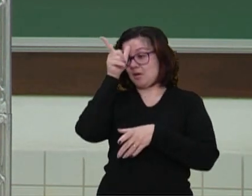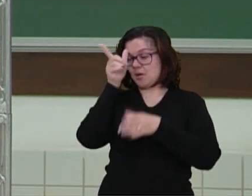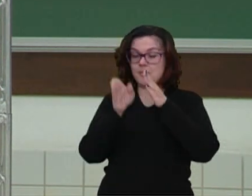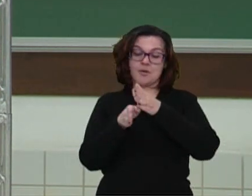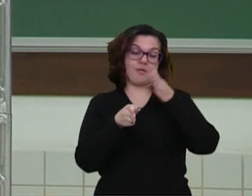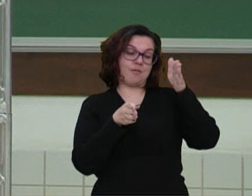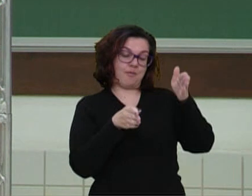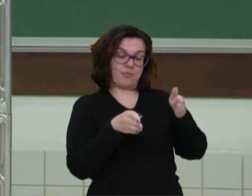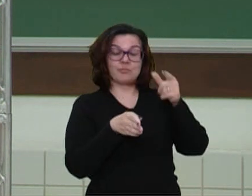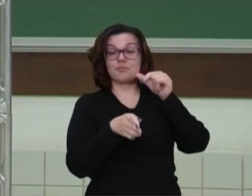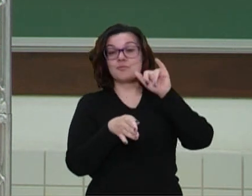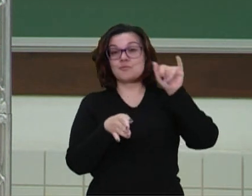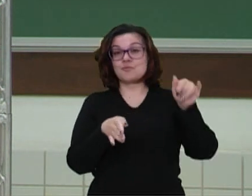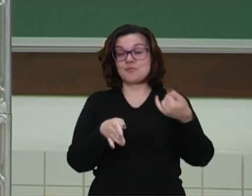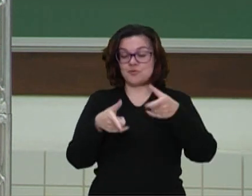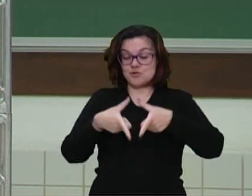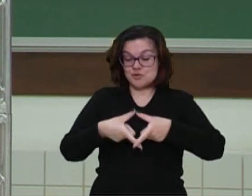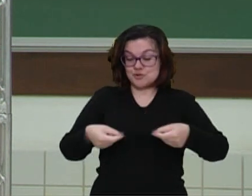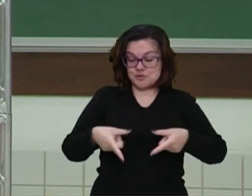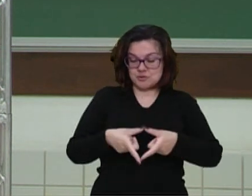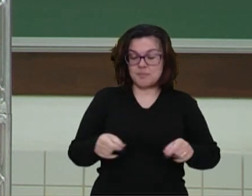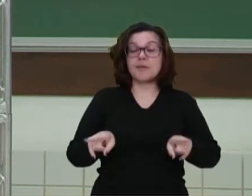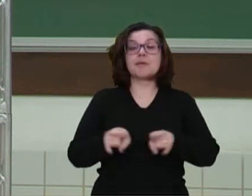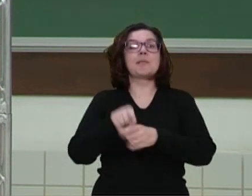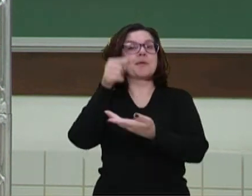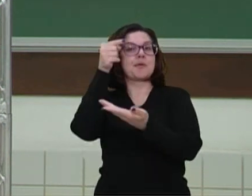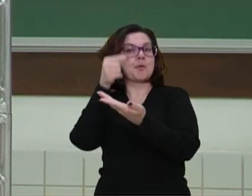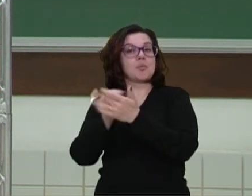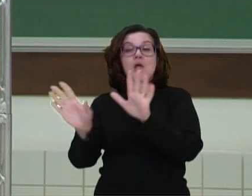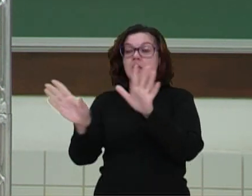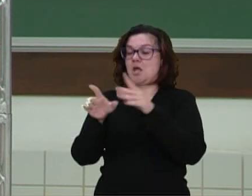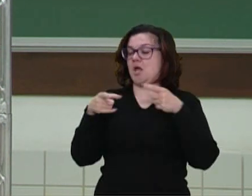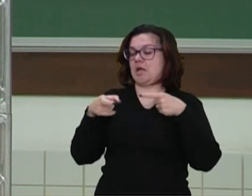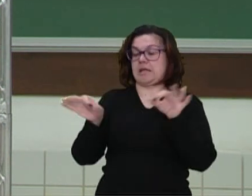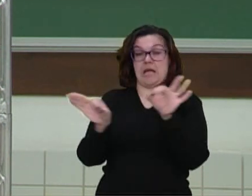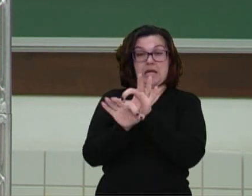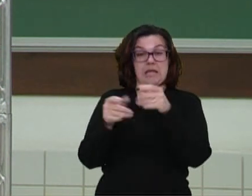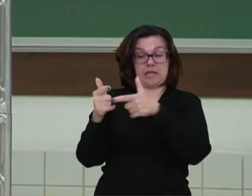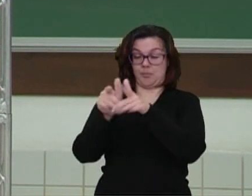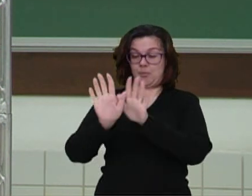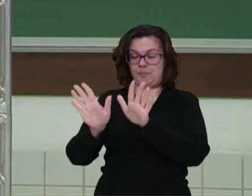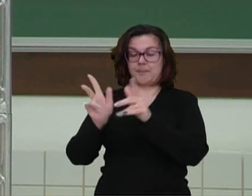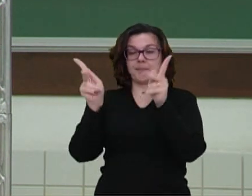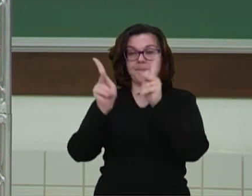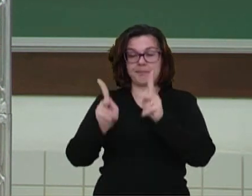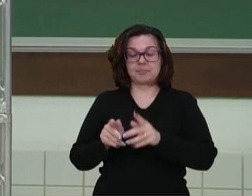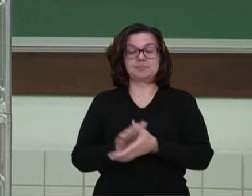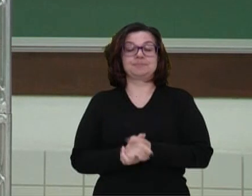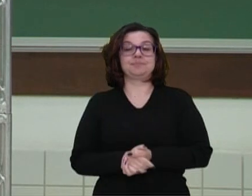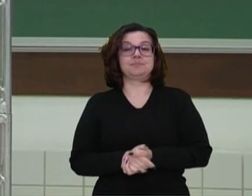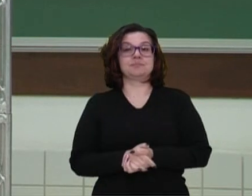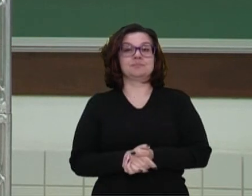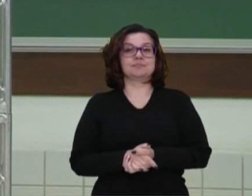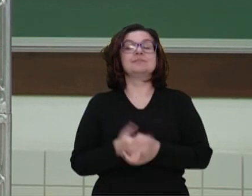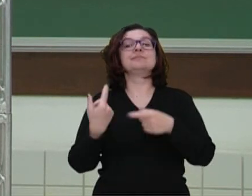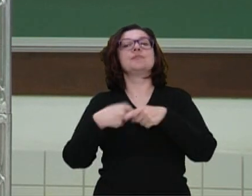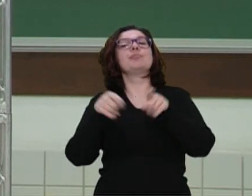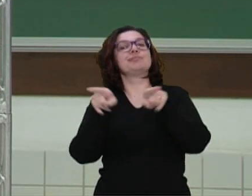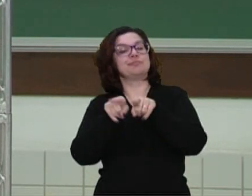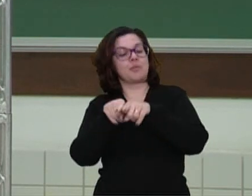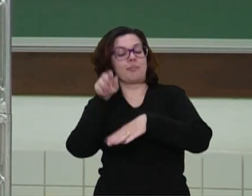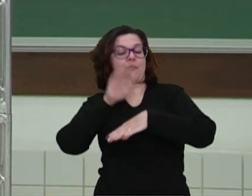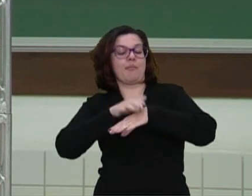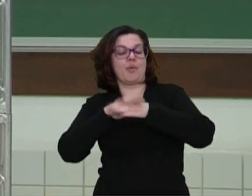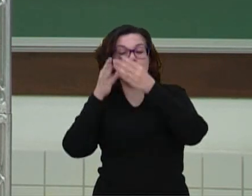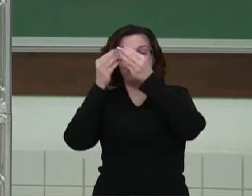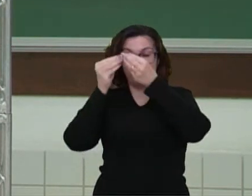o Japão, também assinam um pacto de não agressão com os japoneses, com o Império Japonês. Esse pacto eles mesmos rompem